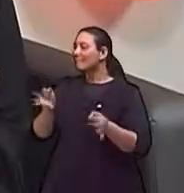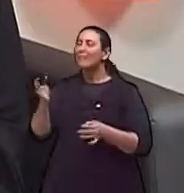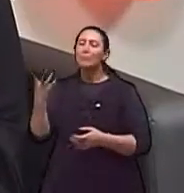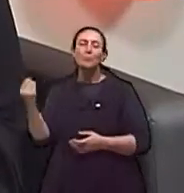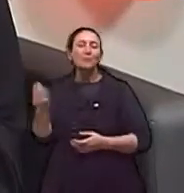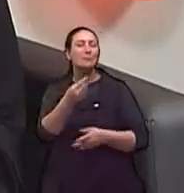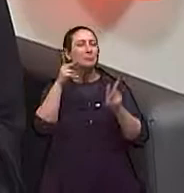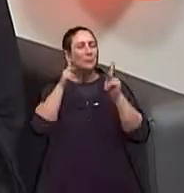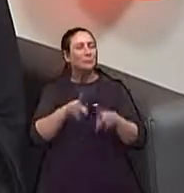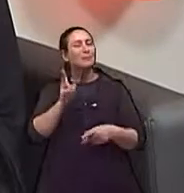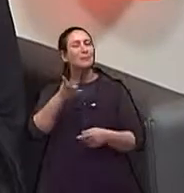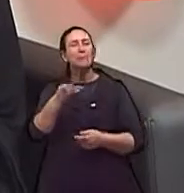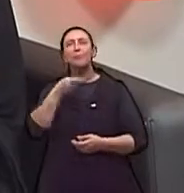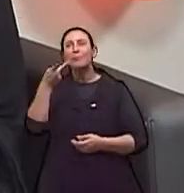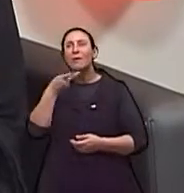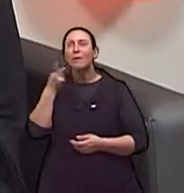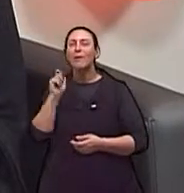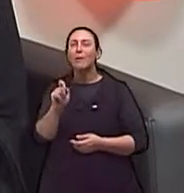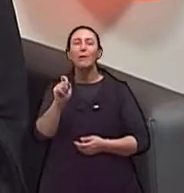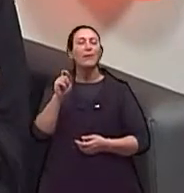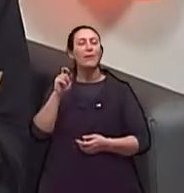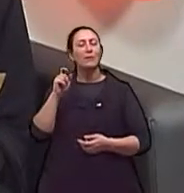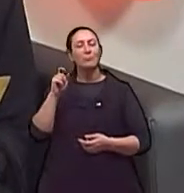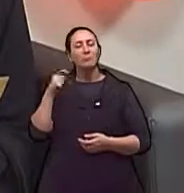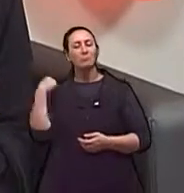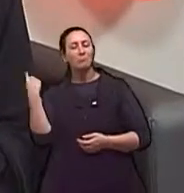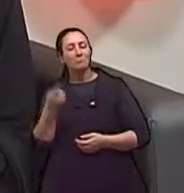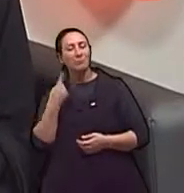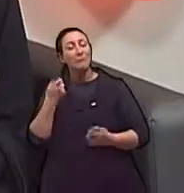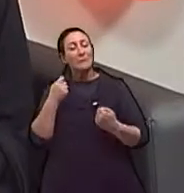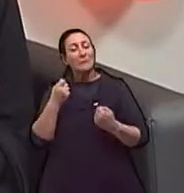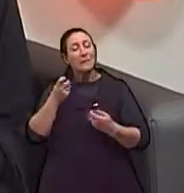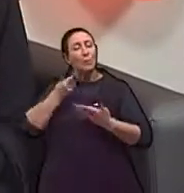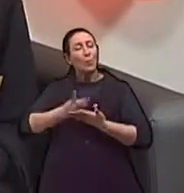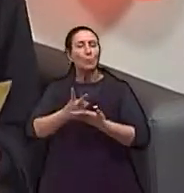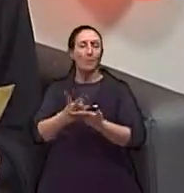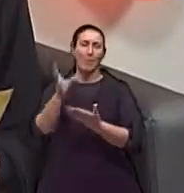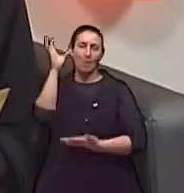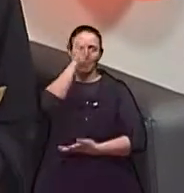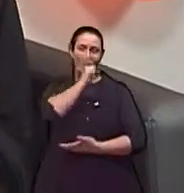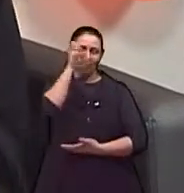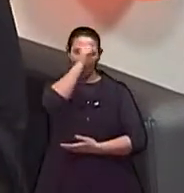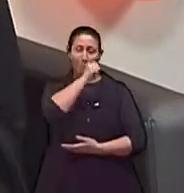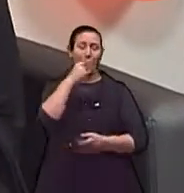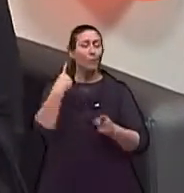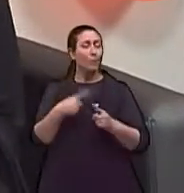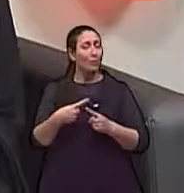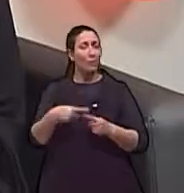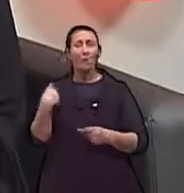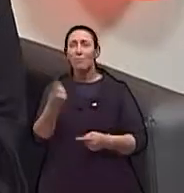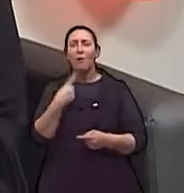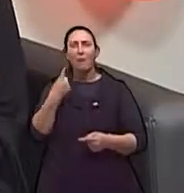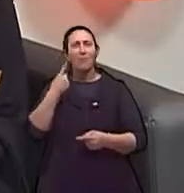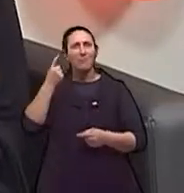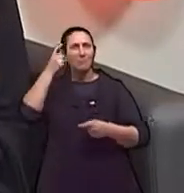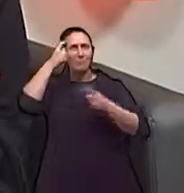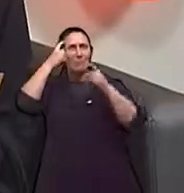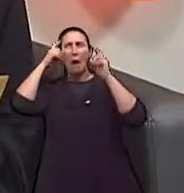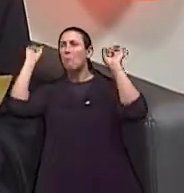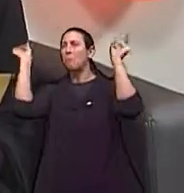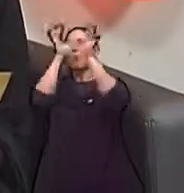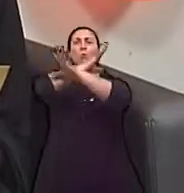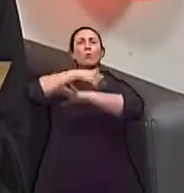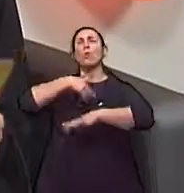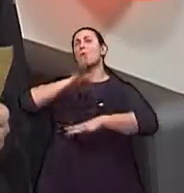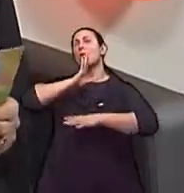tantas vezes aqui no programa a gente tem que morrer aprendendo porque a gente nunca vai saber demais né nunca